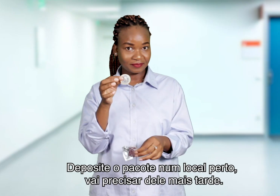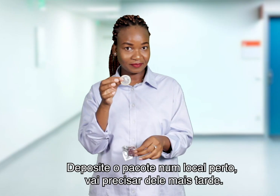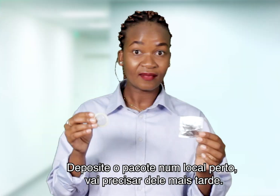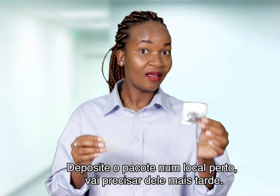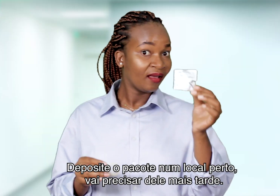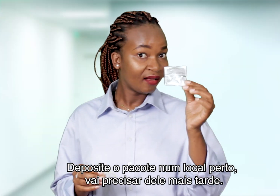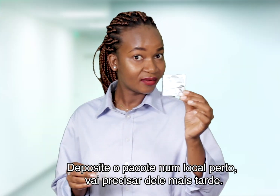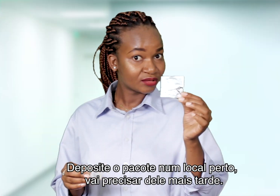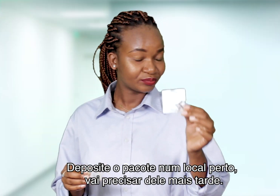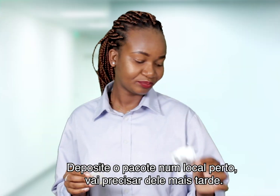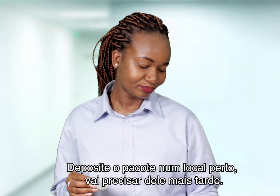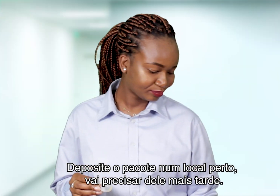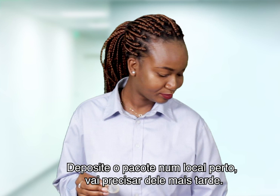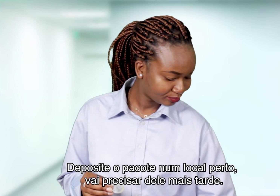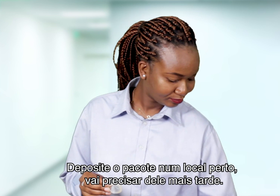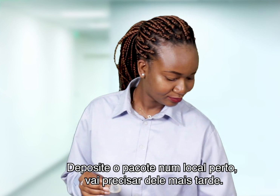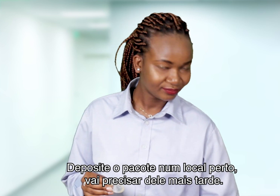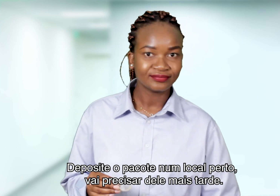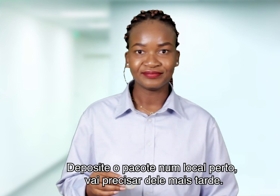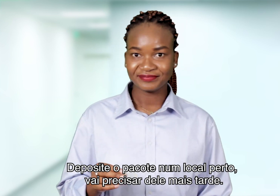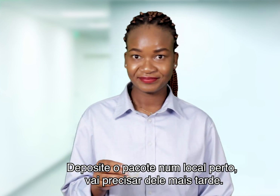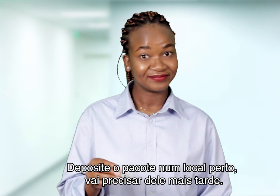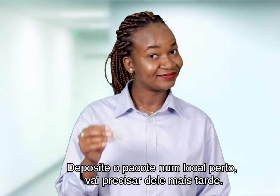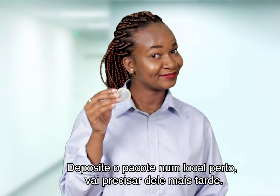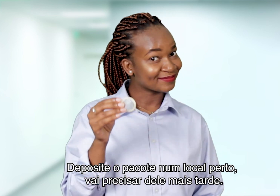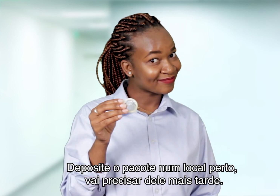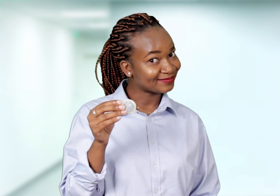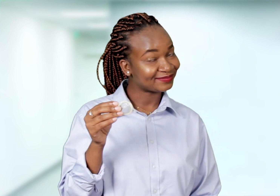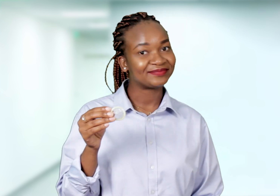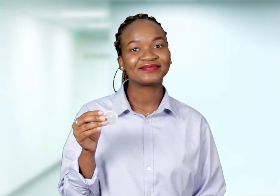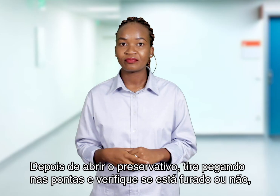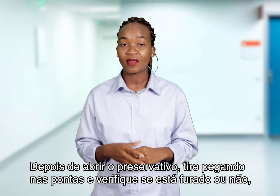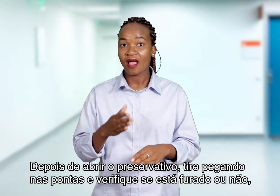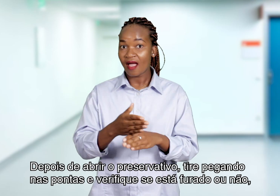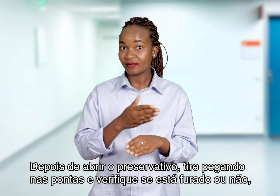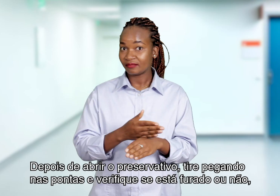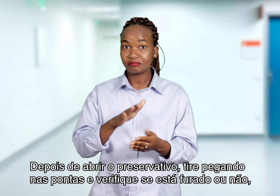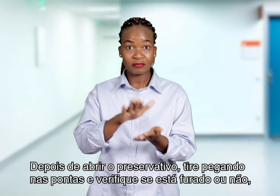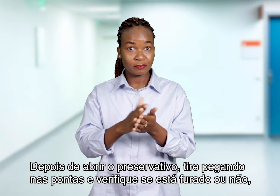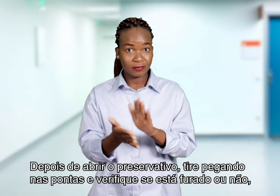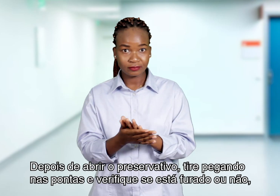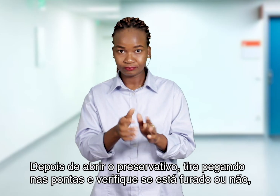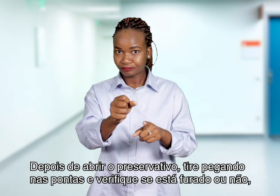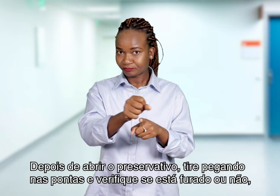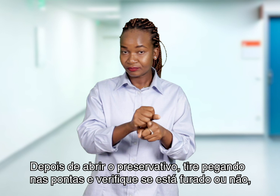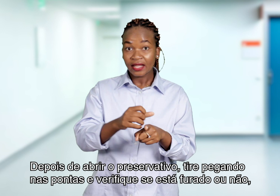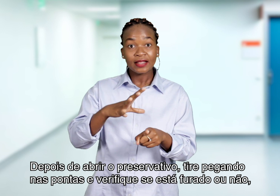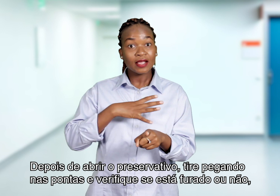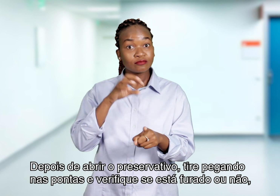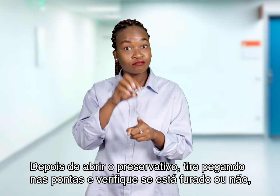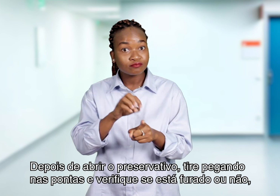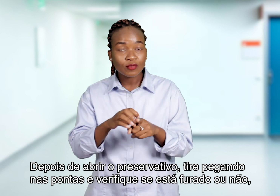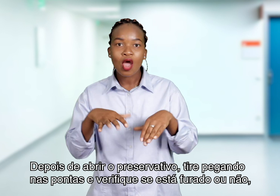Deposite o pacote num local perto. Vai precisar dele mais tarde. Depois de abrir o preservativo,